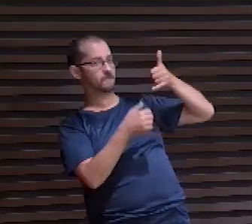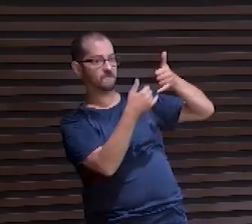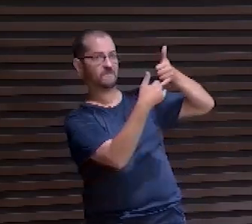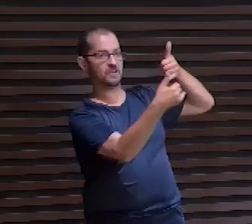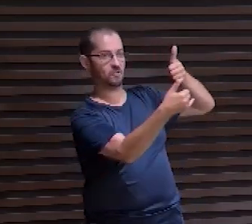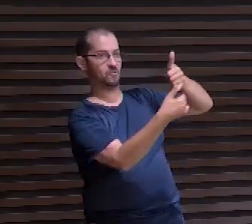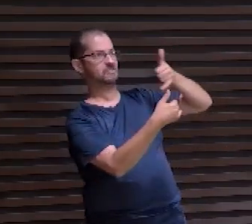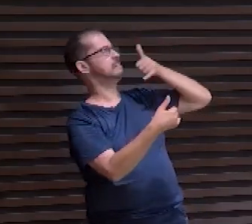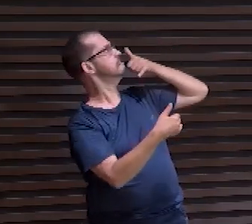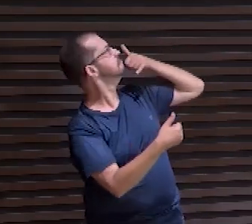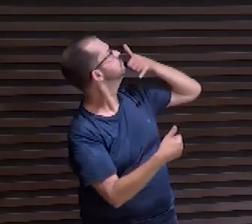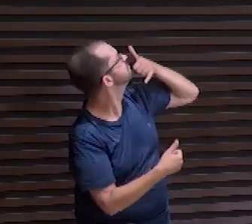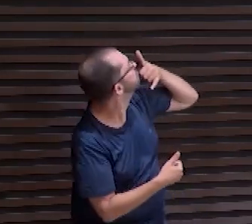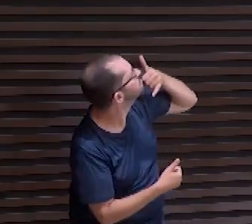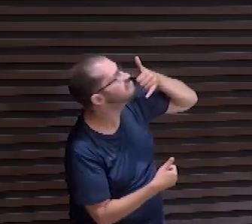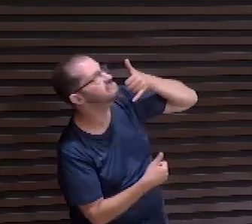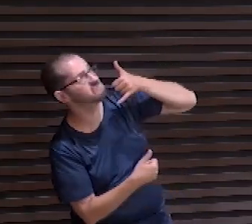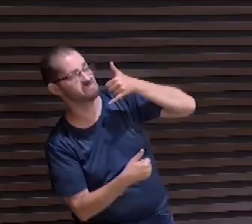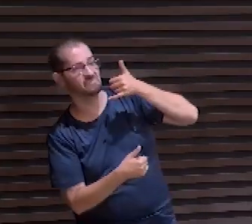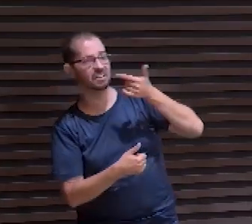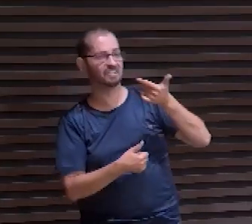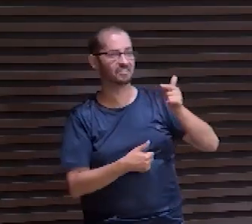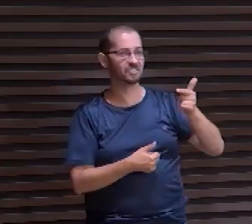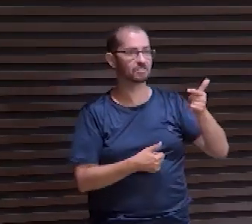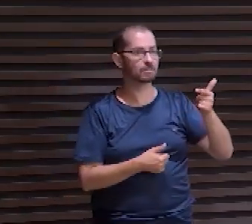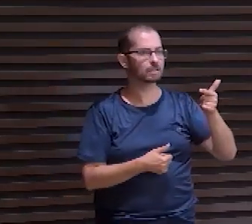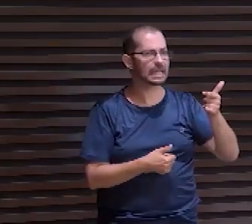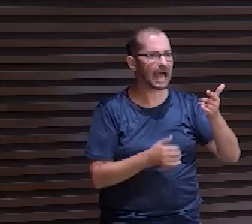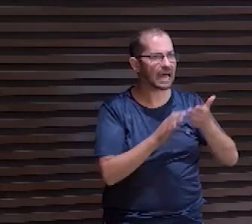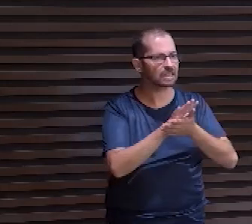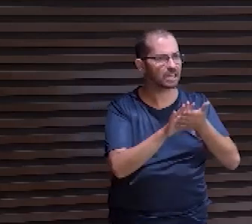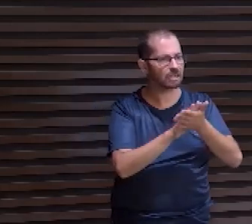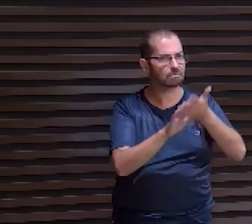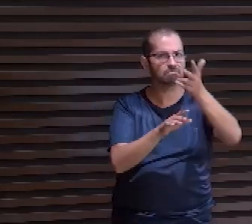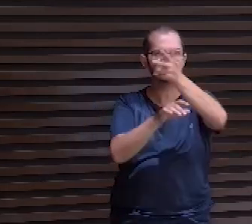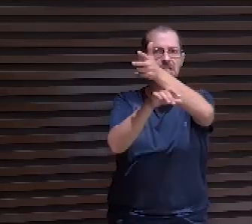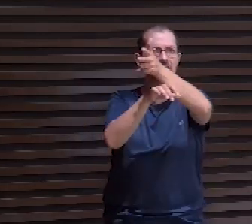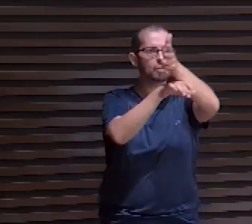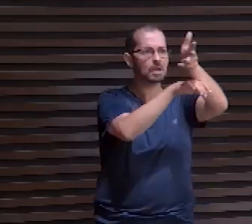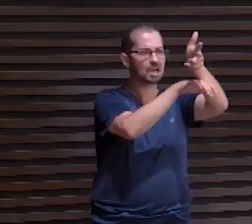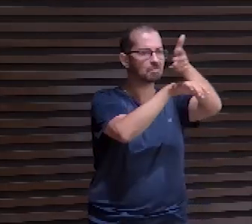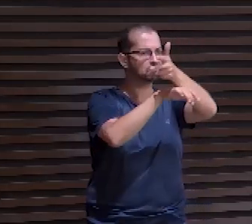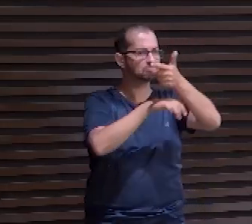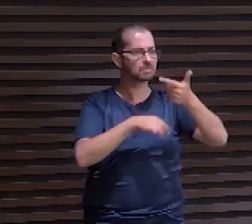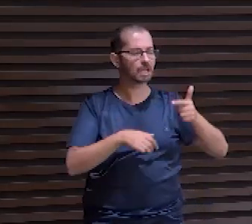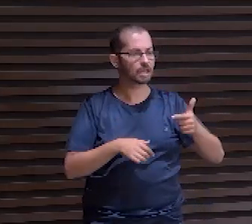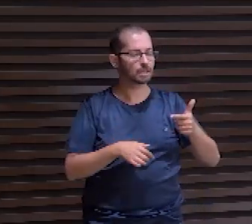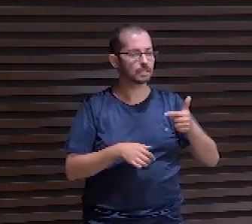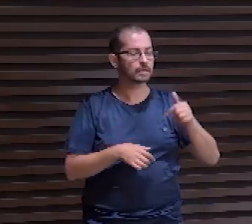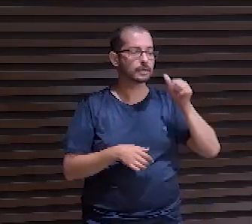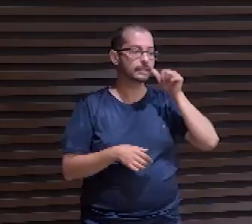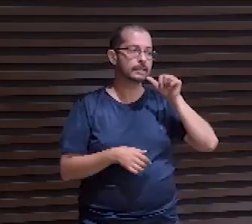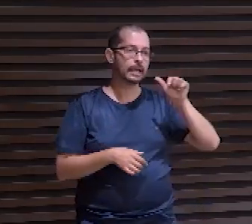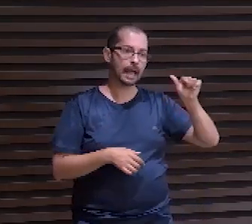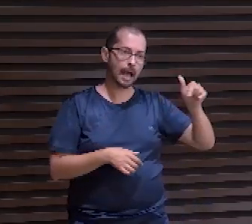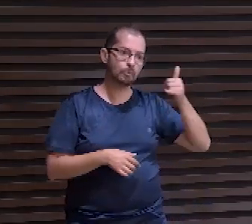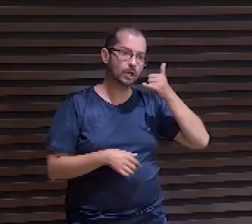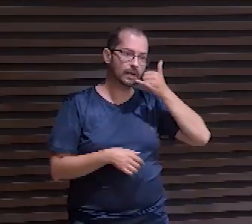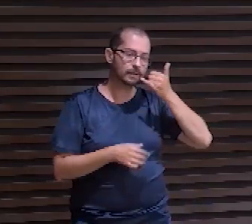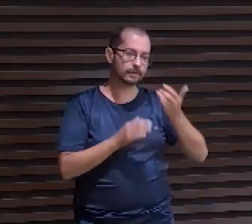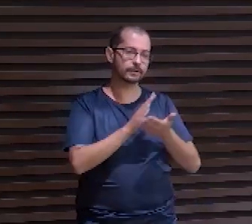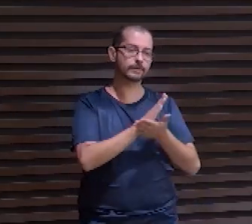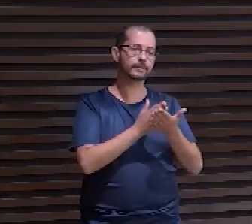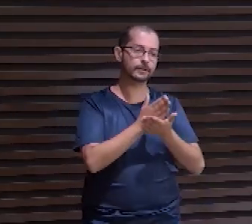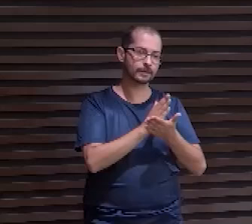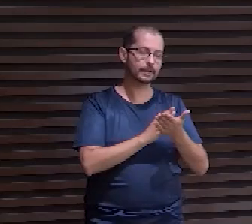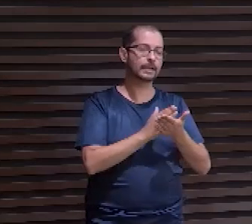tanto esticá-lo. Não achei nenhuma câmera. A telefonista impaciente interrompeu-me de